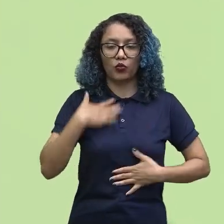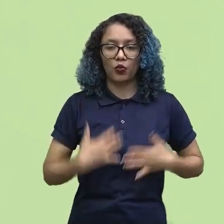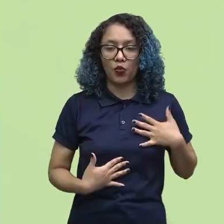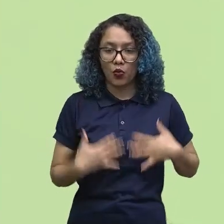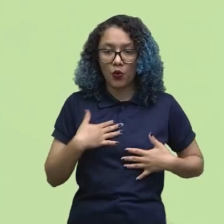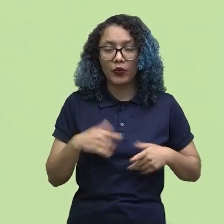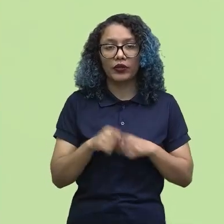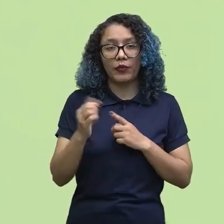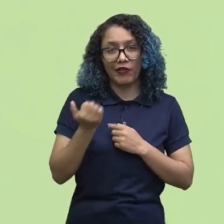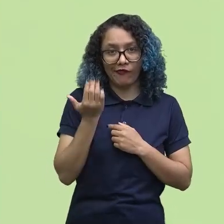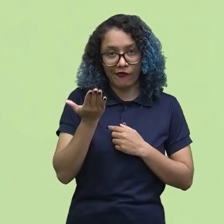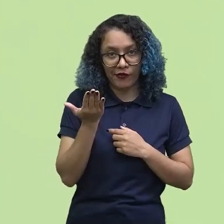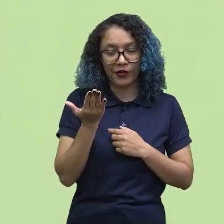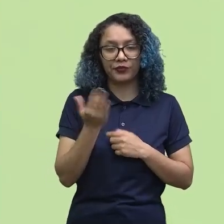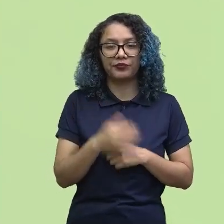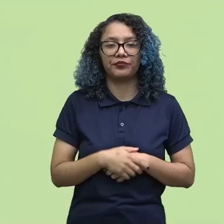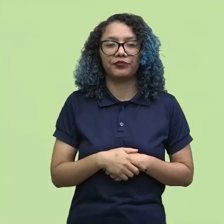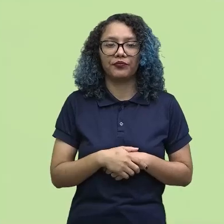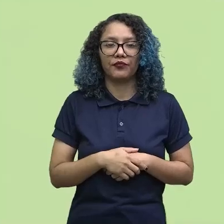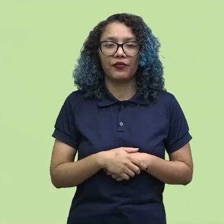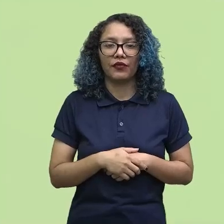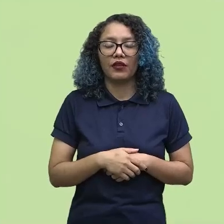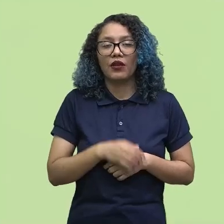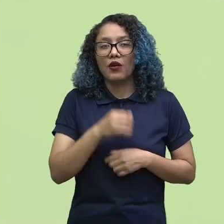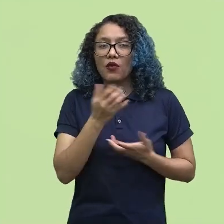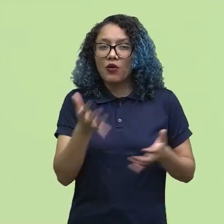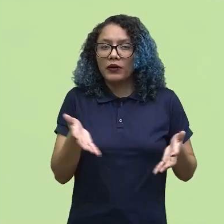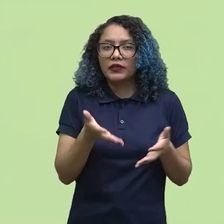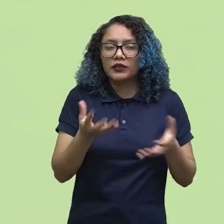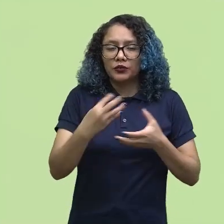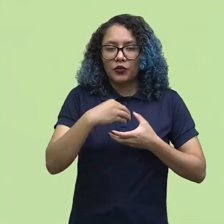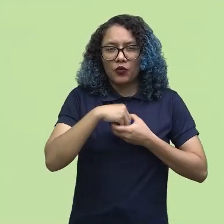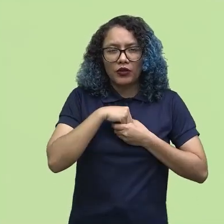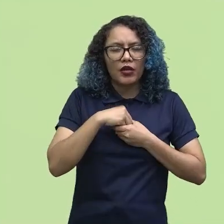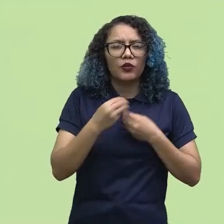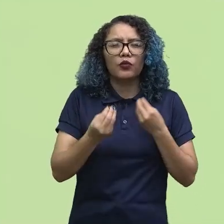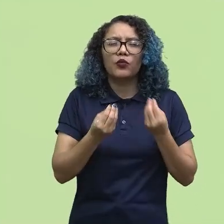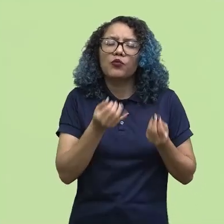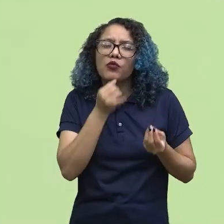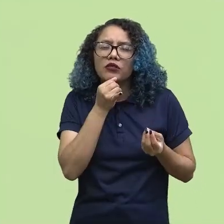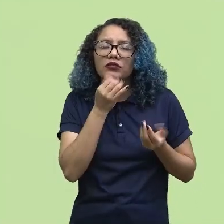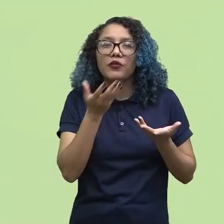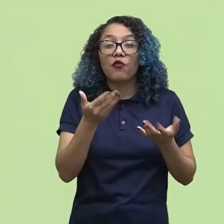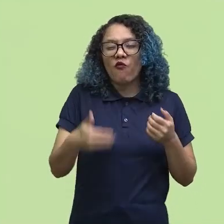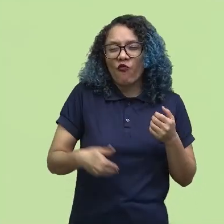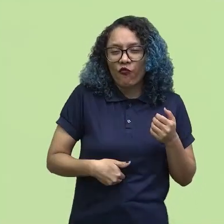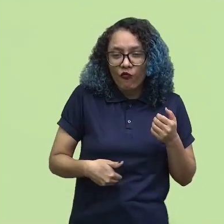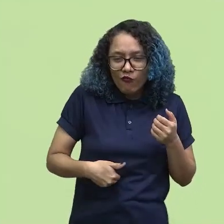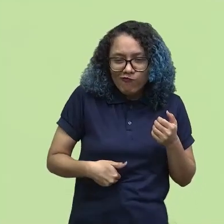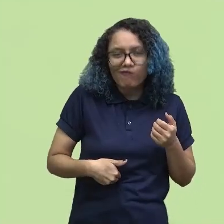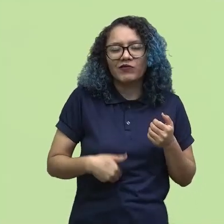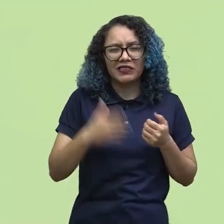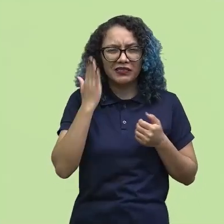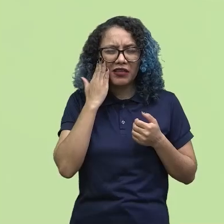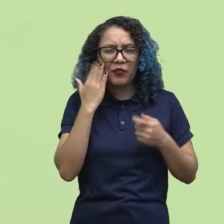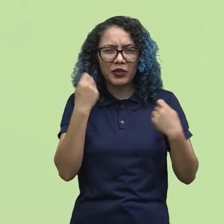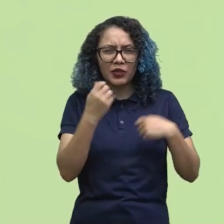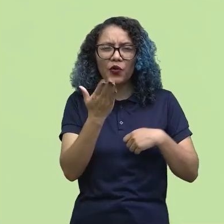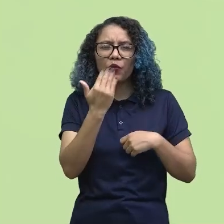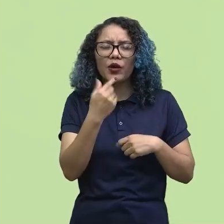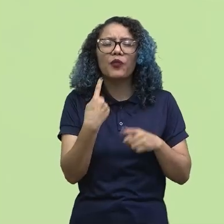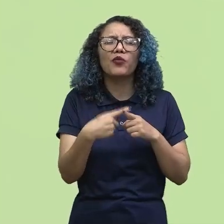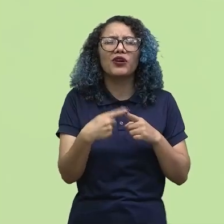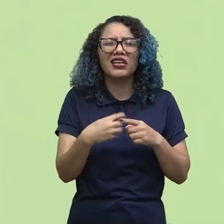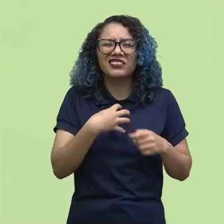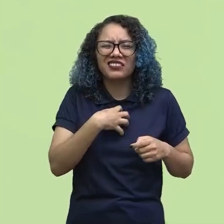corpo, quanto externos. Qual seria um estímulo interno? A fome, por exemplo, né? Você sabe ali que precisa se alimentar porque você